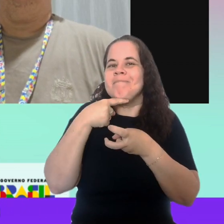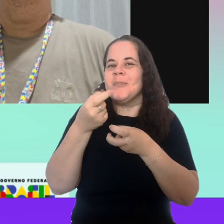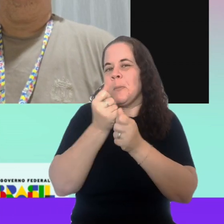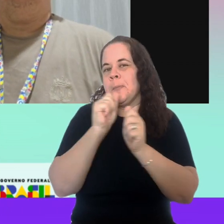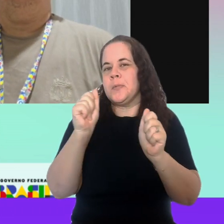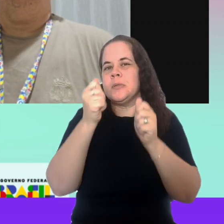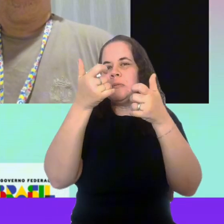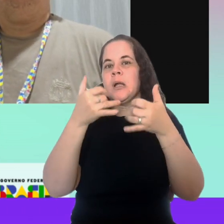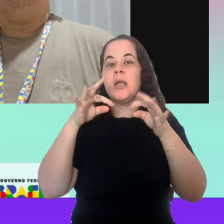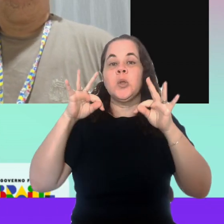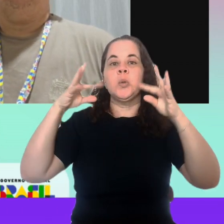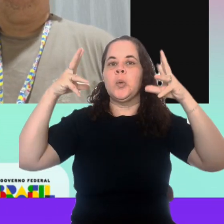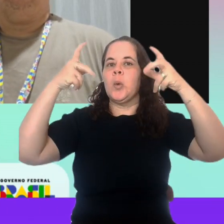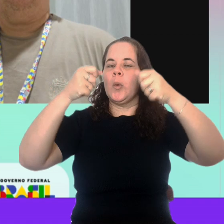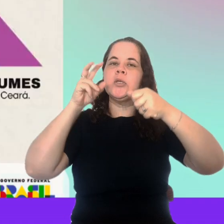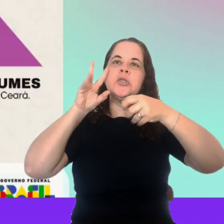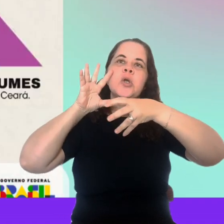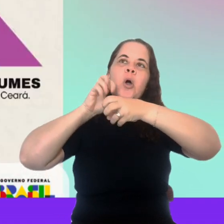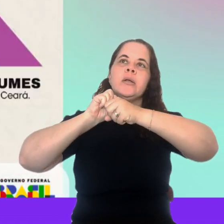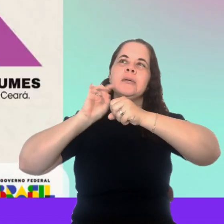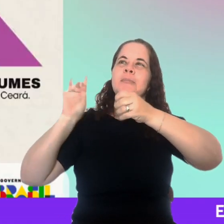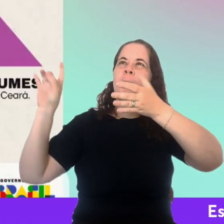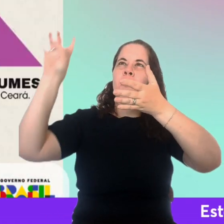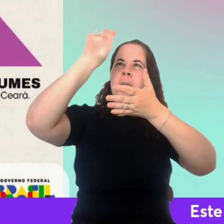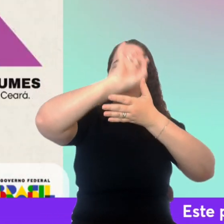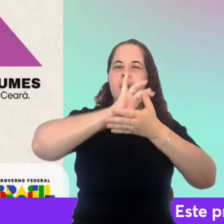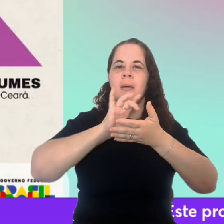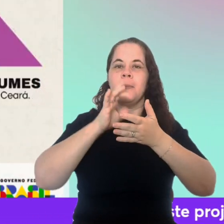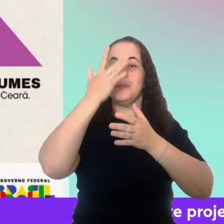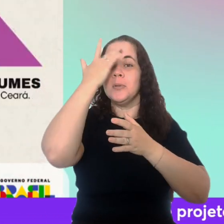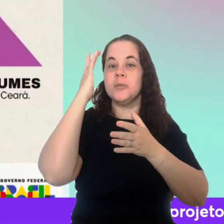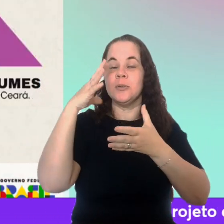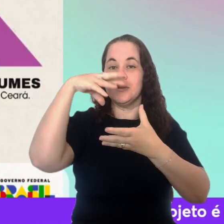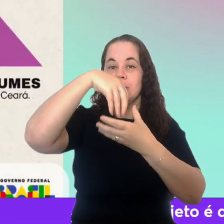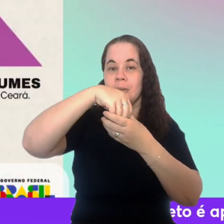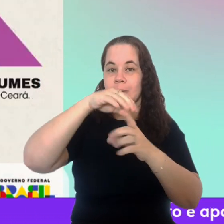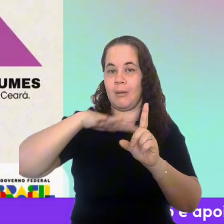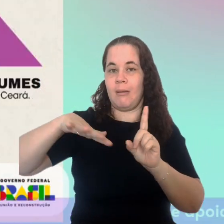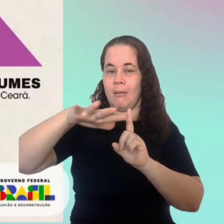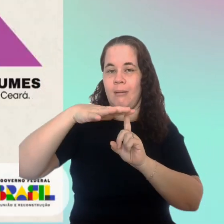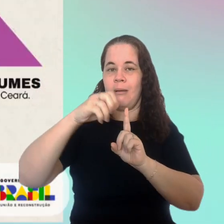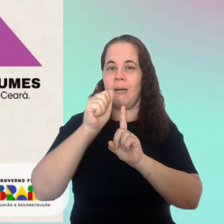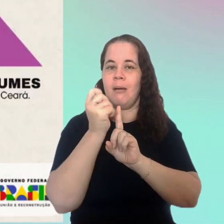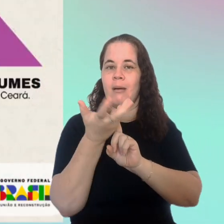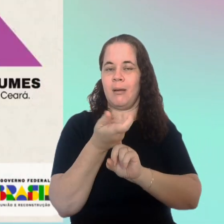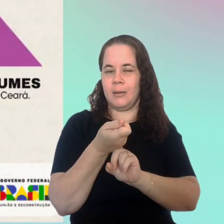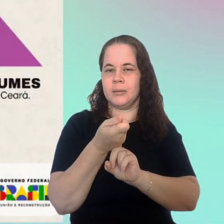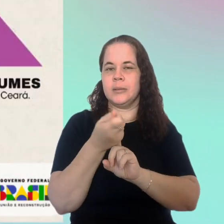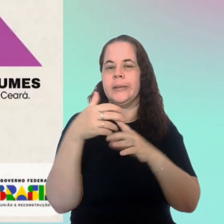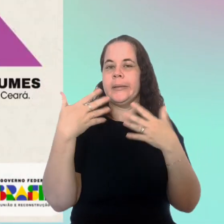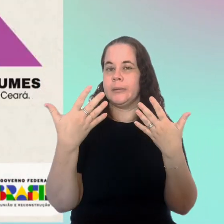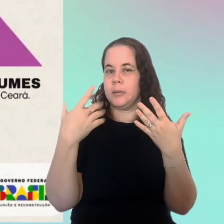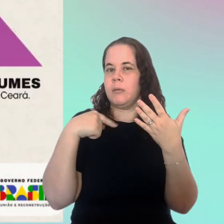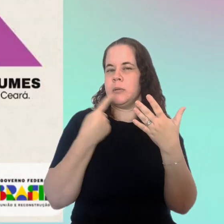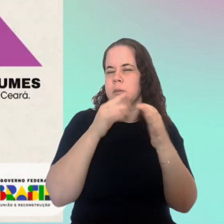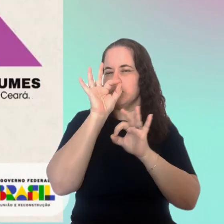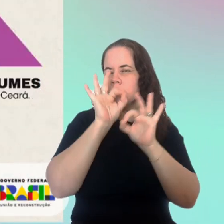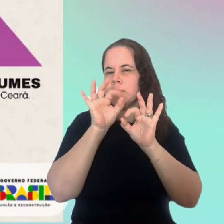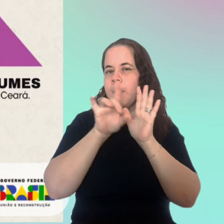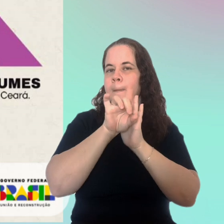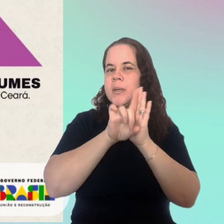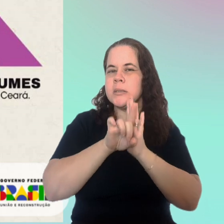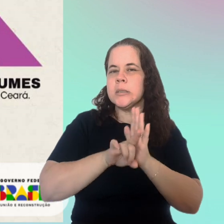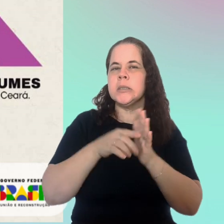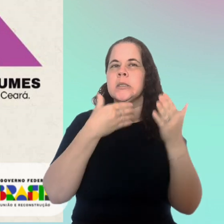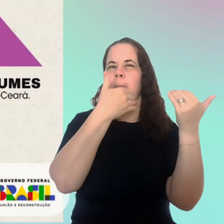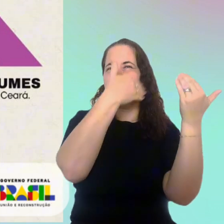artistas LGBTQI do nosso estado, então a gente precisou fazer um recorte, né? A gente fez uma pesquisa, a gente precisou conversar com